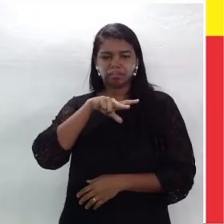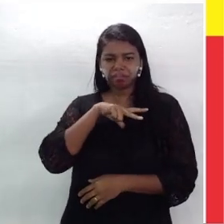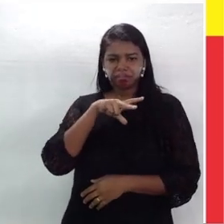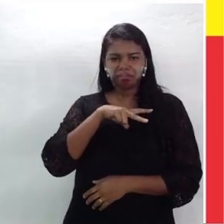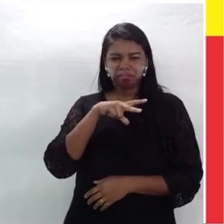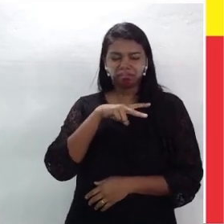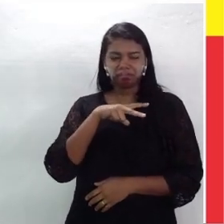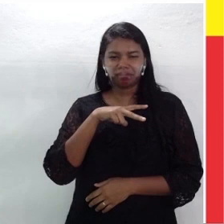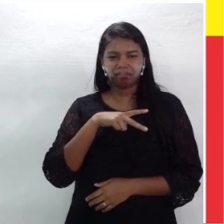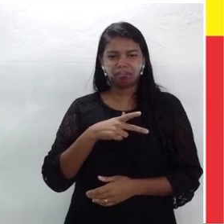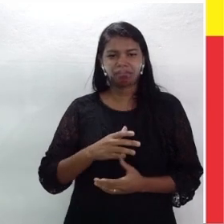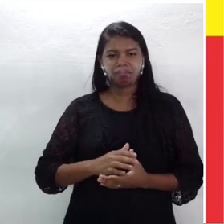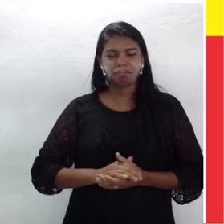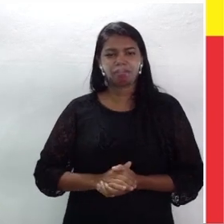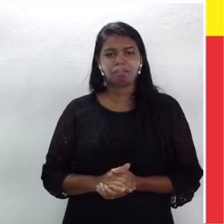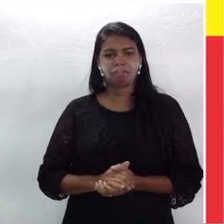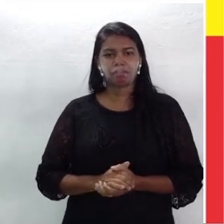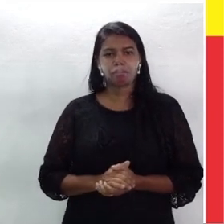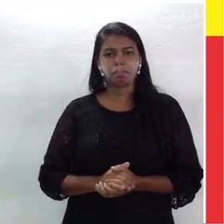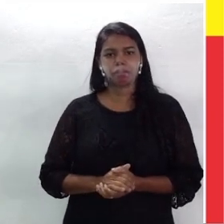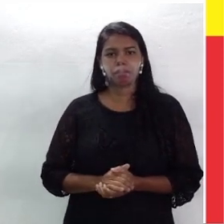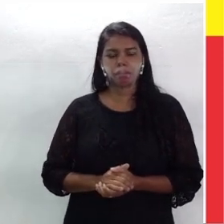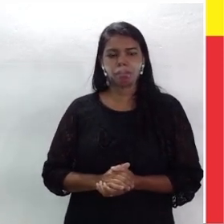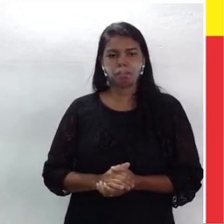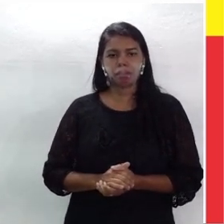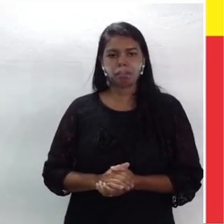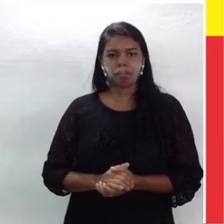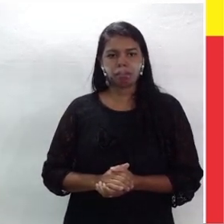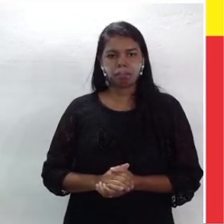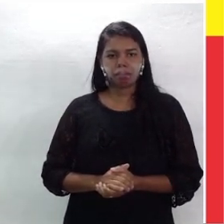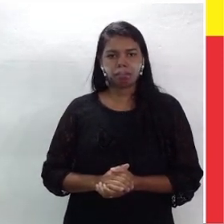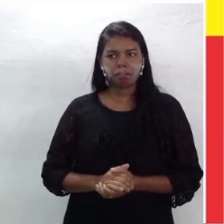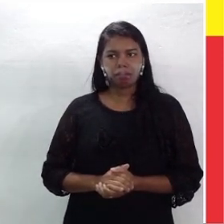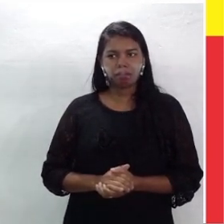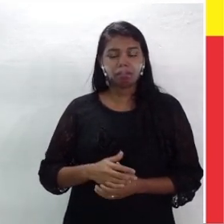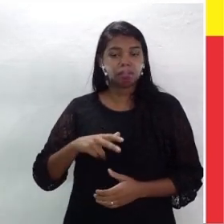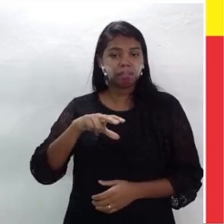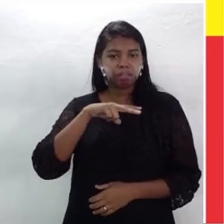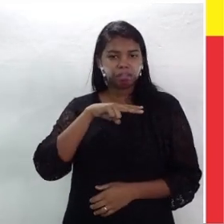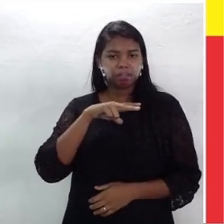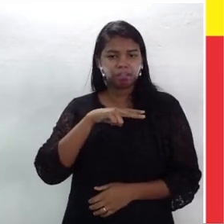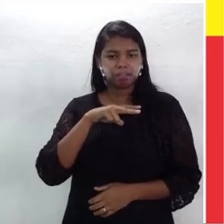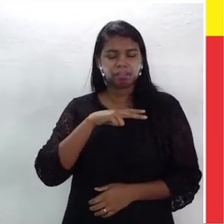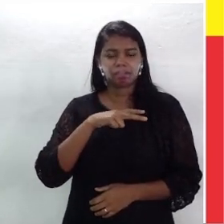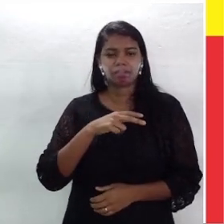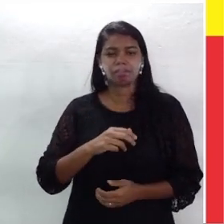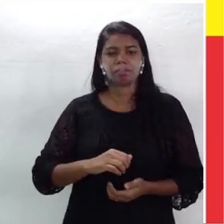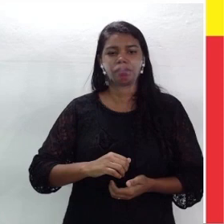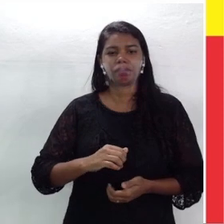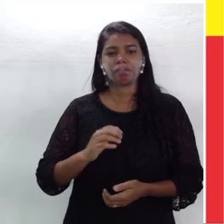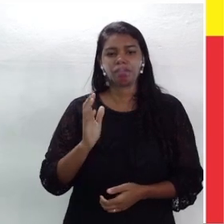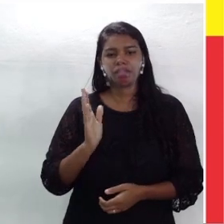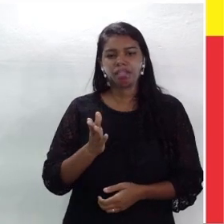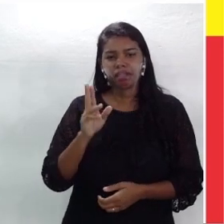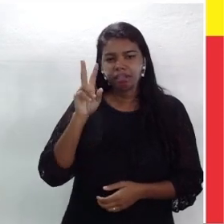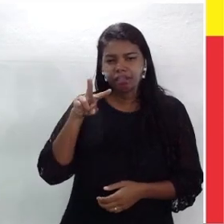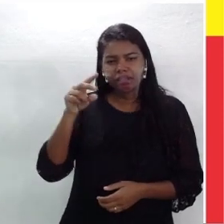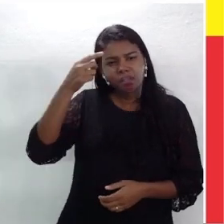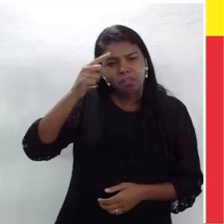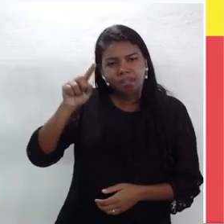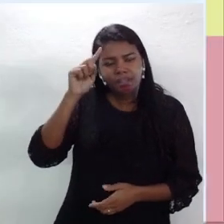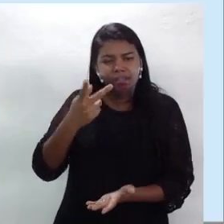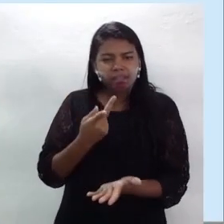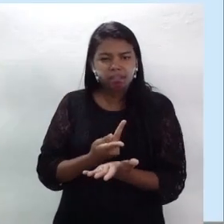particularidades e elas, além dessas particularidades que a gente vai ver no dia a